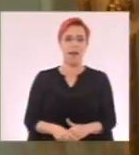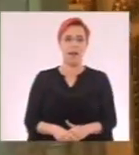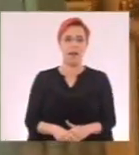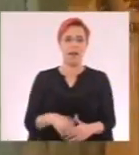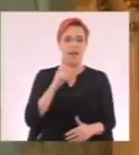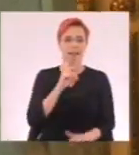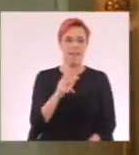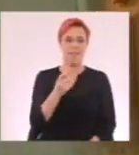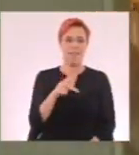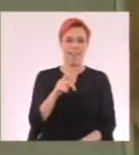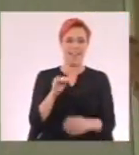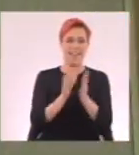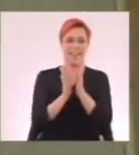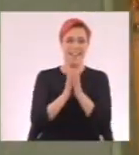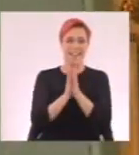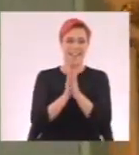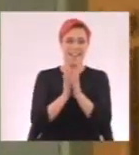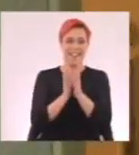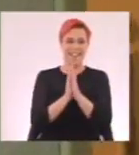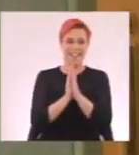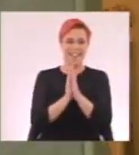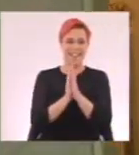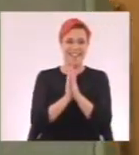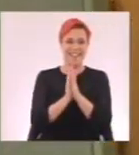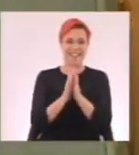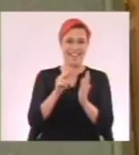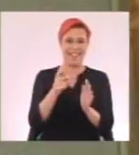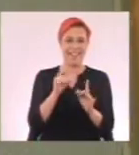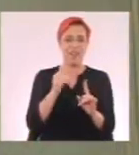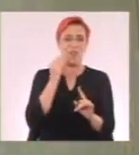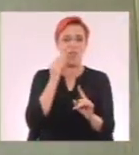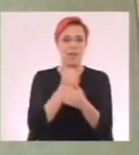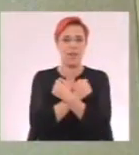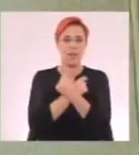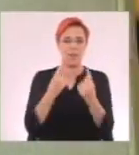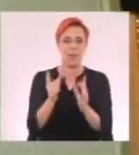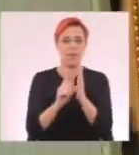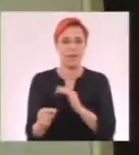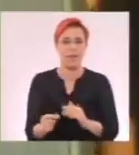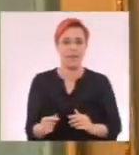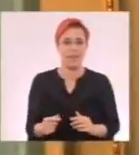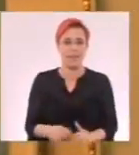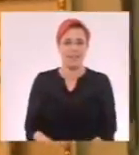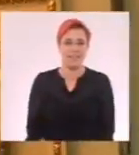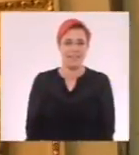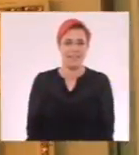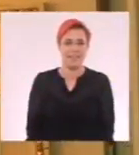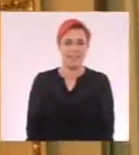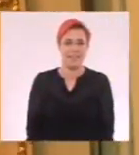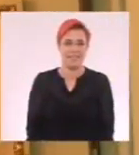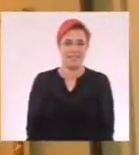Olá! Vanessa, Vanessa! Tu não vais nessa! Vanessa! É só para dar um abraço e para ir embora.